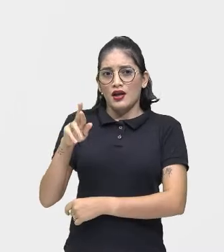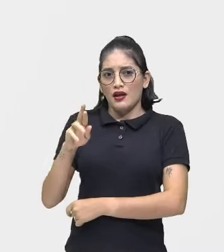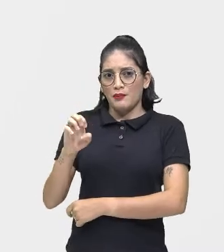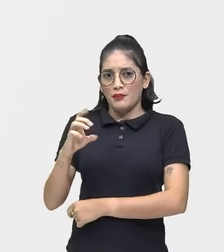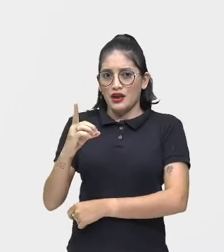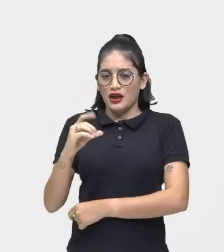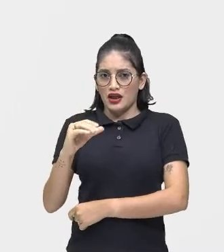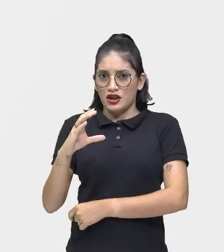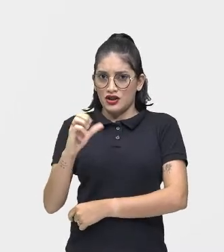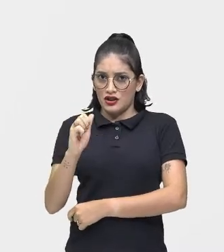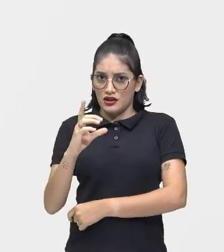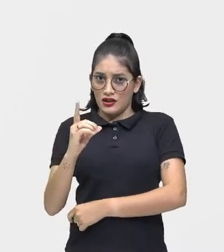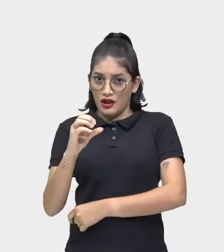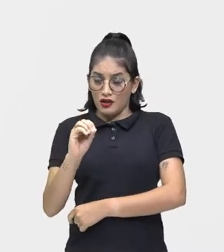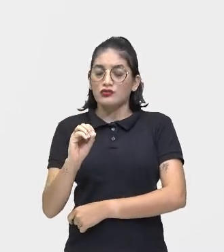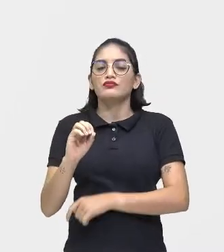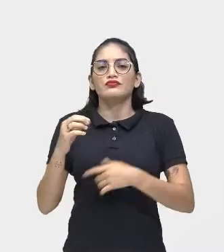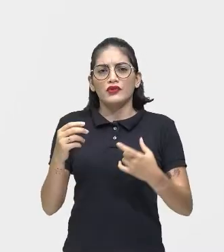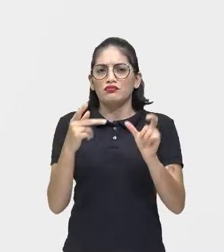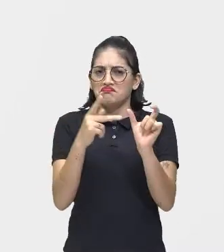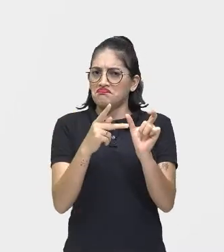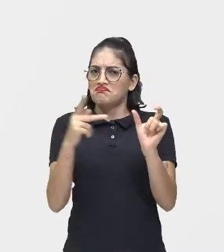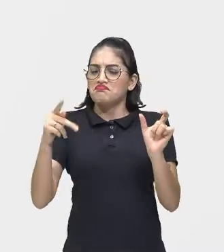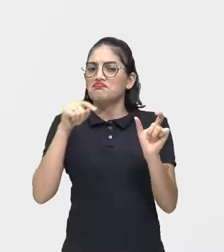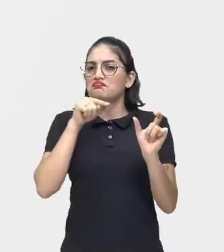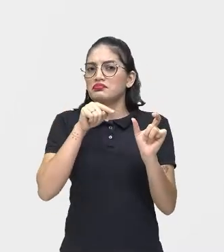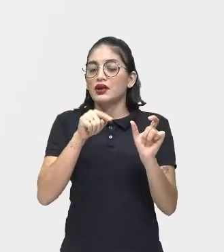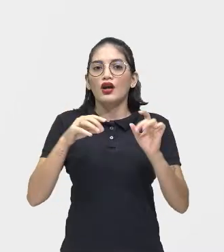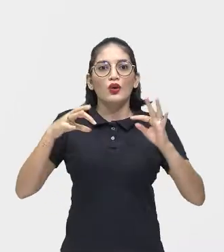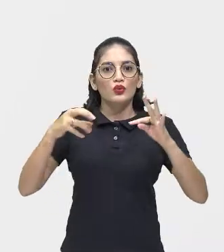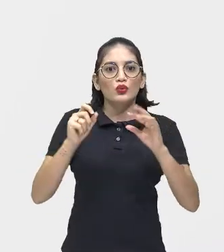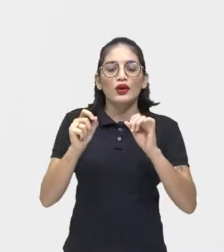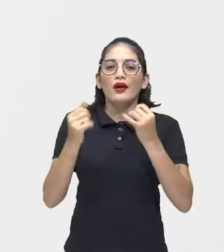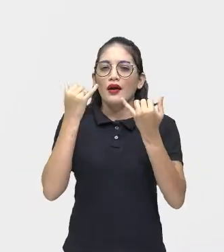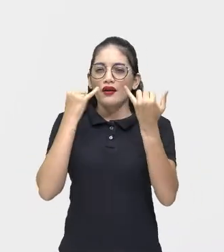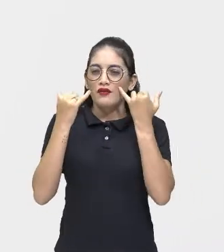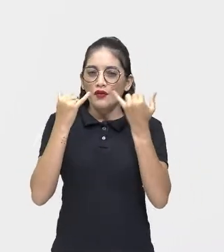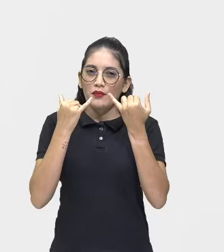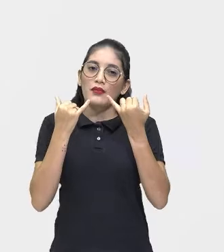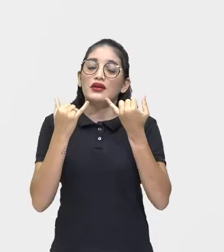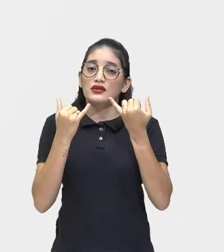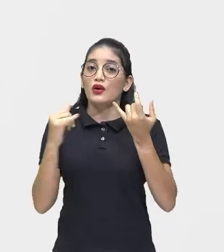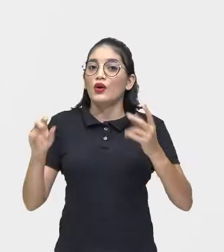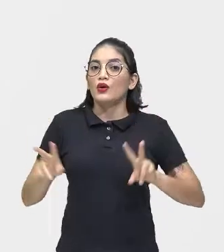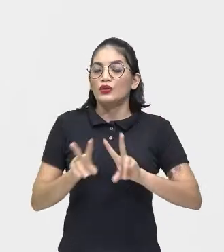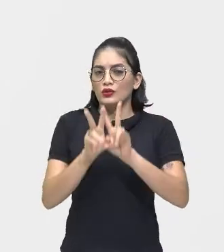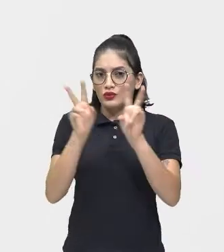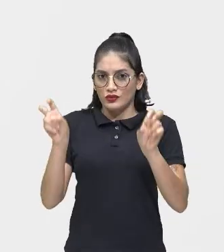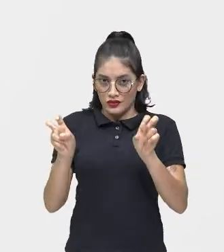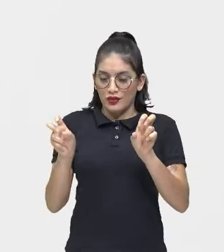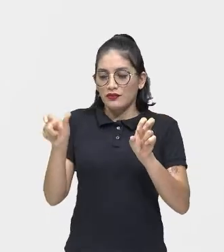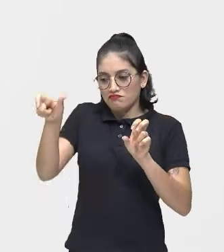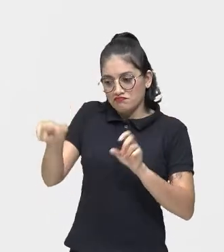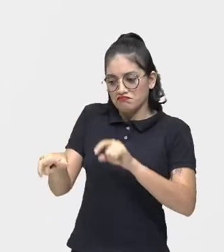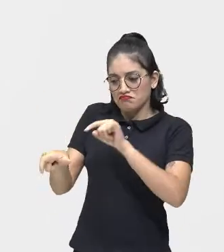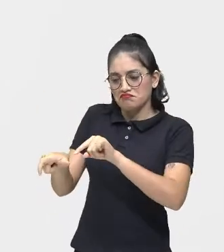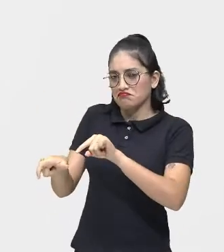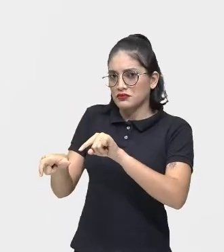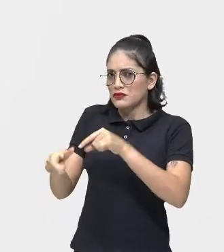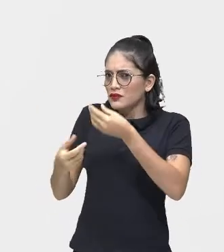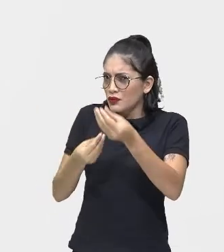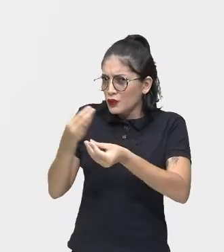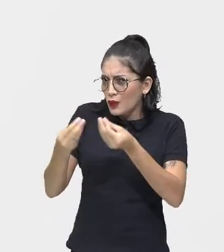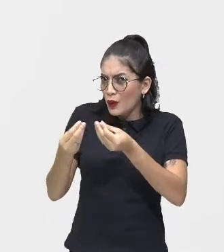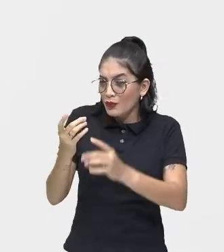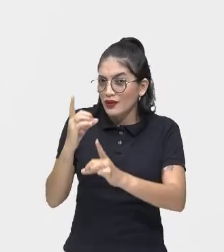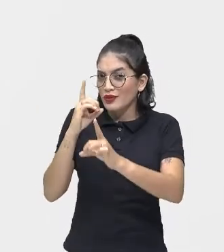predicado. Então observem que o predicado, gente, é toda a informação que se tem acerca do sujeito. Como eu posso